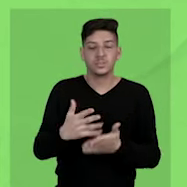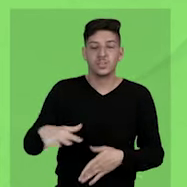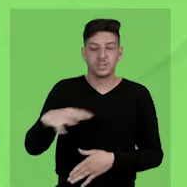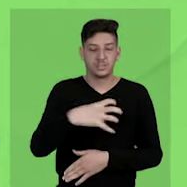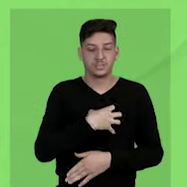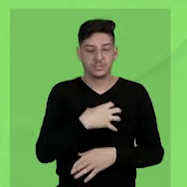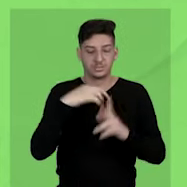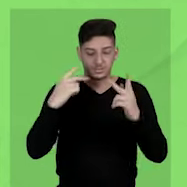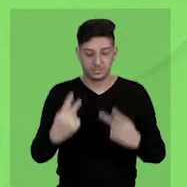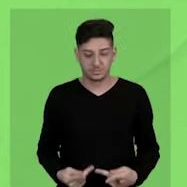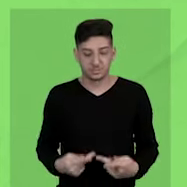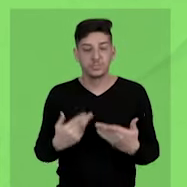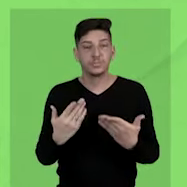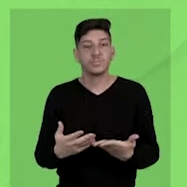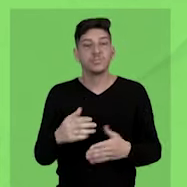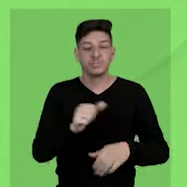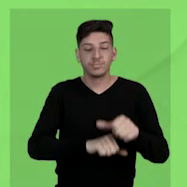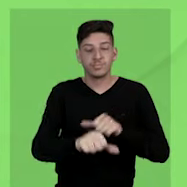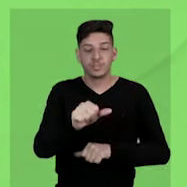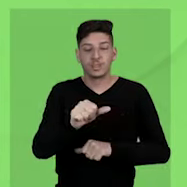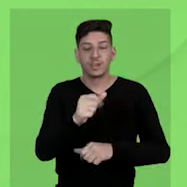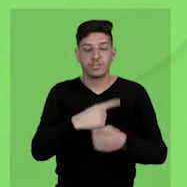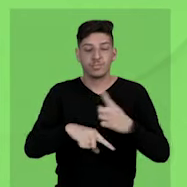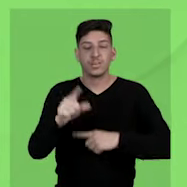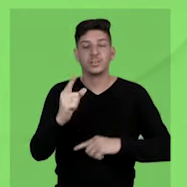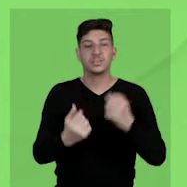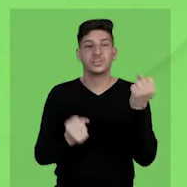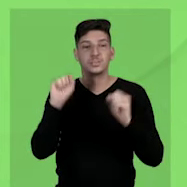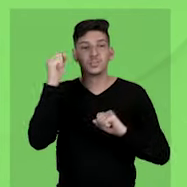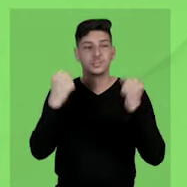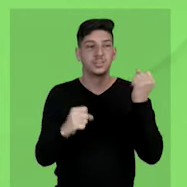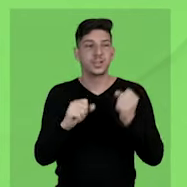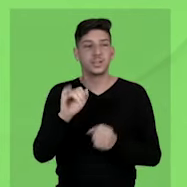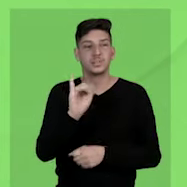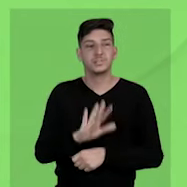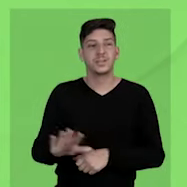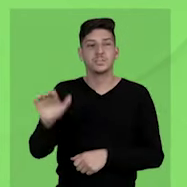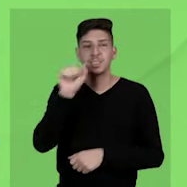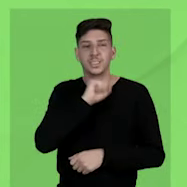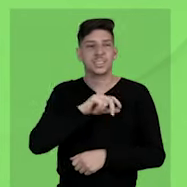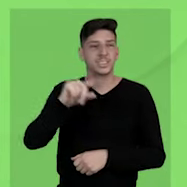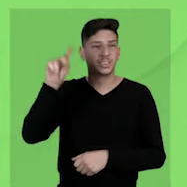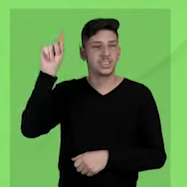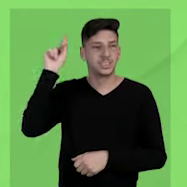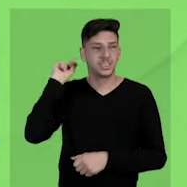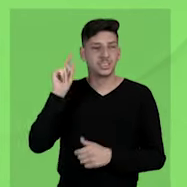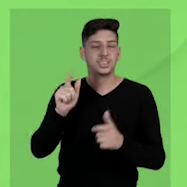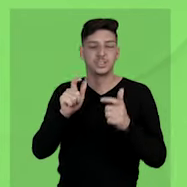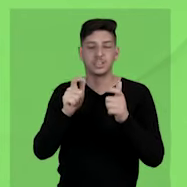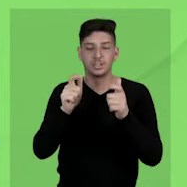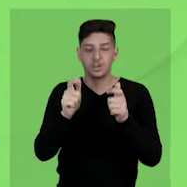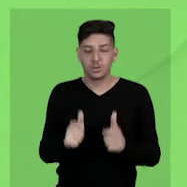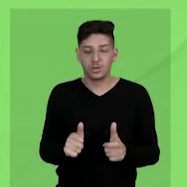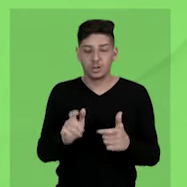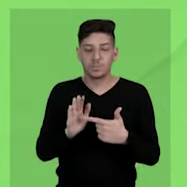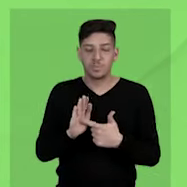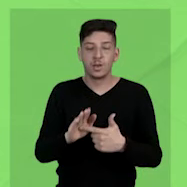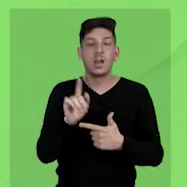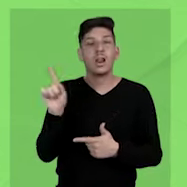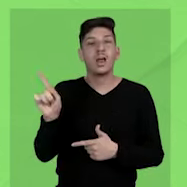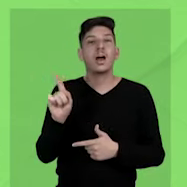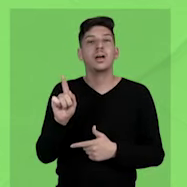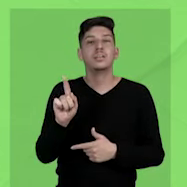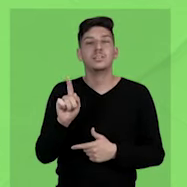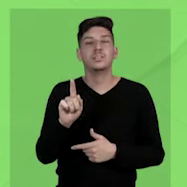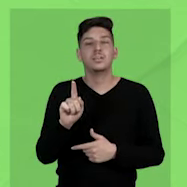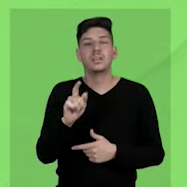humanas. A Revolução Industrial, isso aqui é uma imagem antiga, né, representando uma região do Reino Unido.